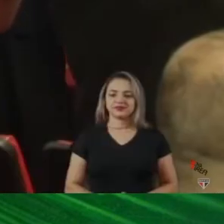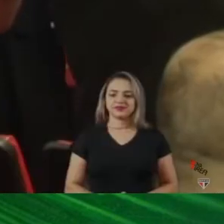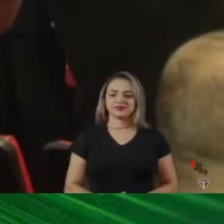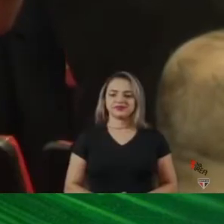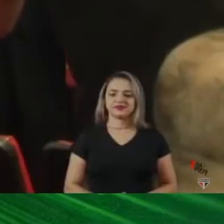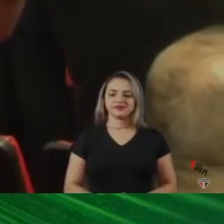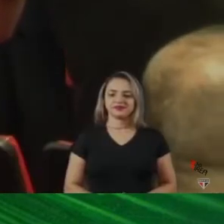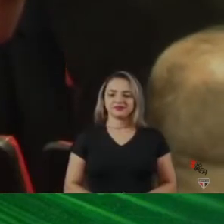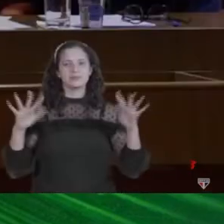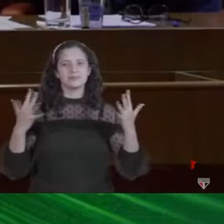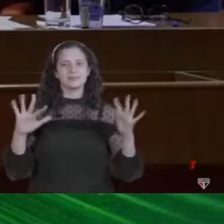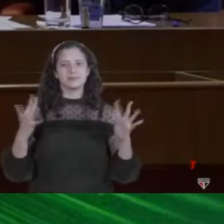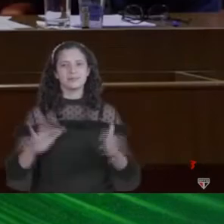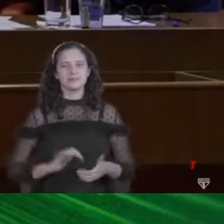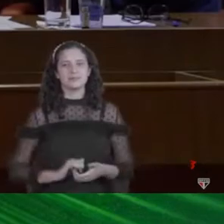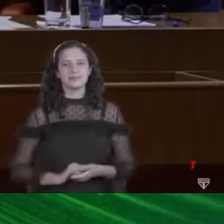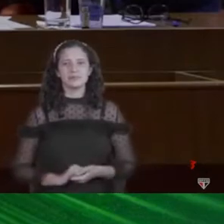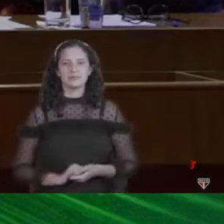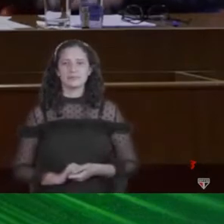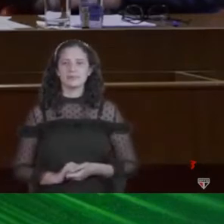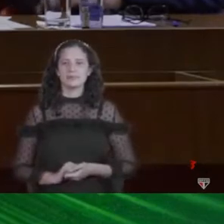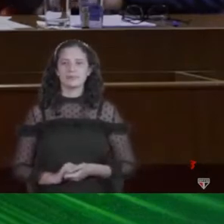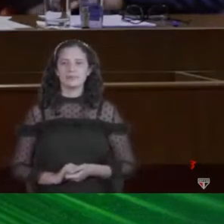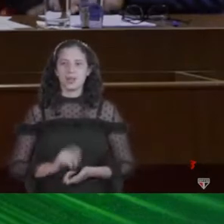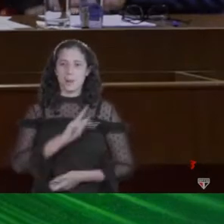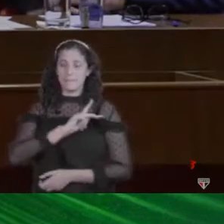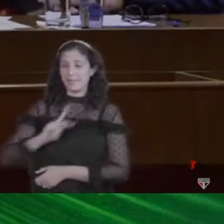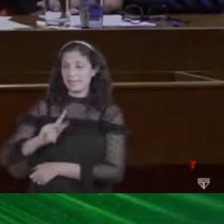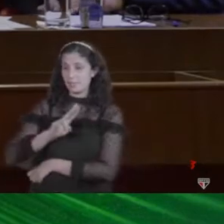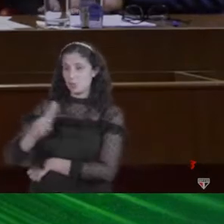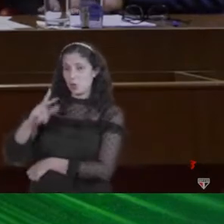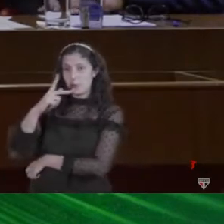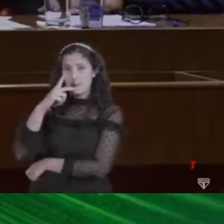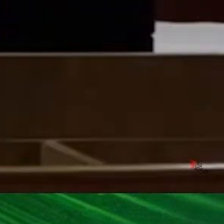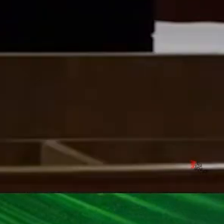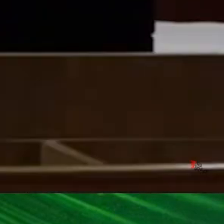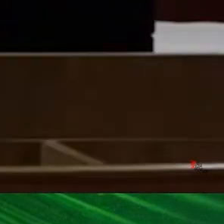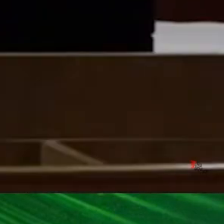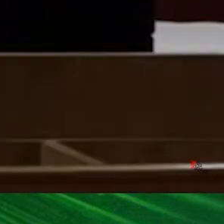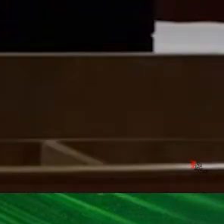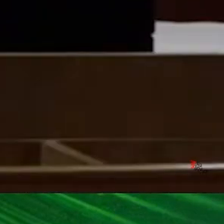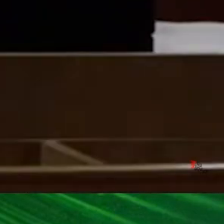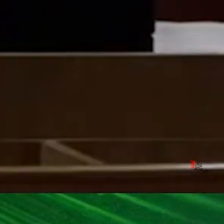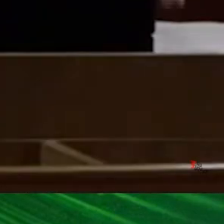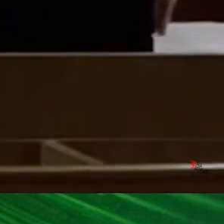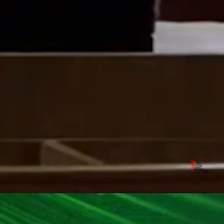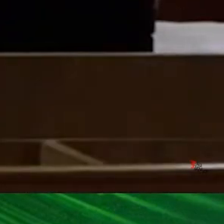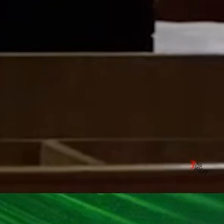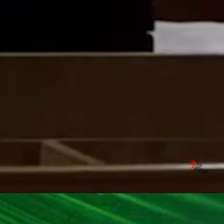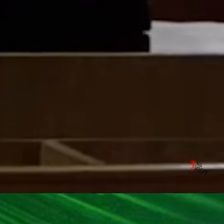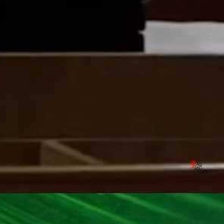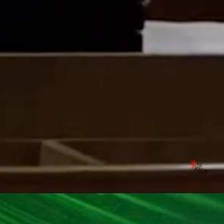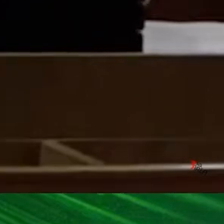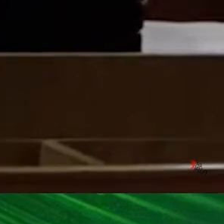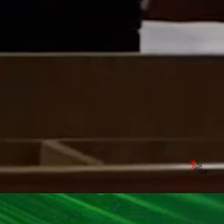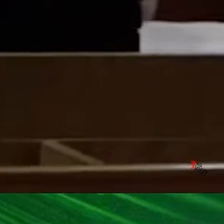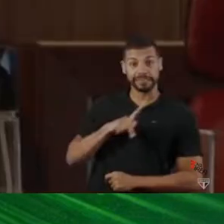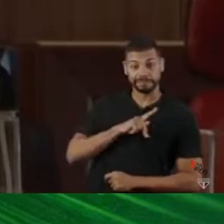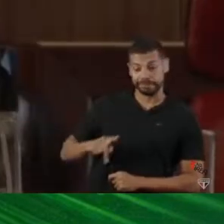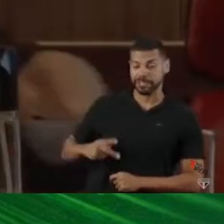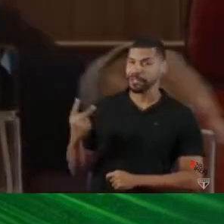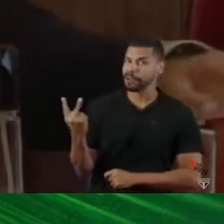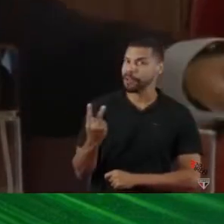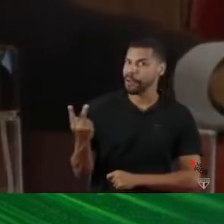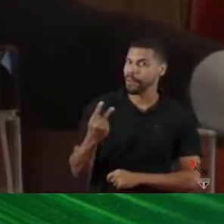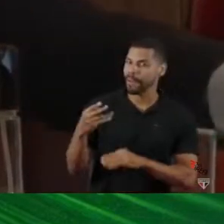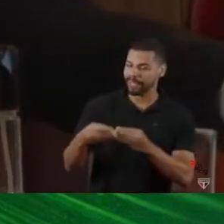os cara chamou o presidente Pimenta gostaria também ofertar uma placa